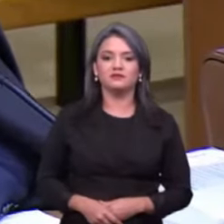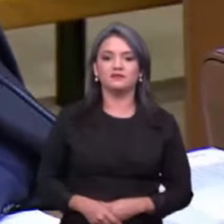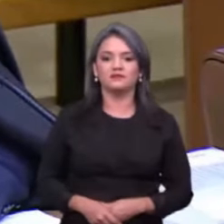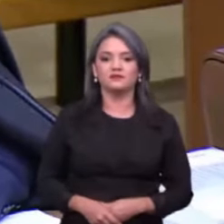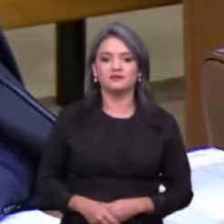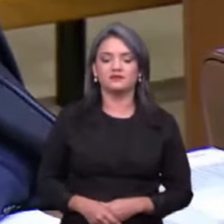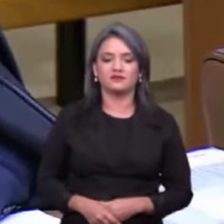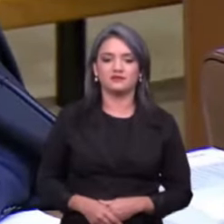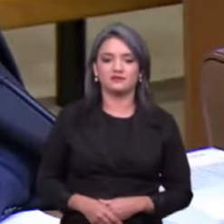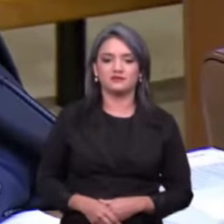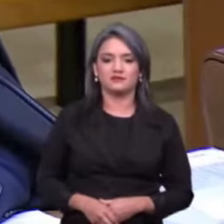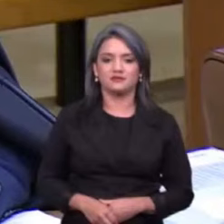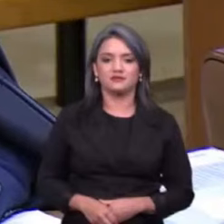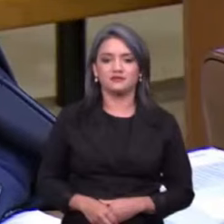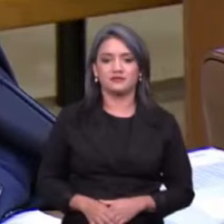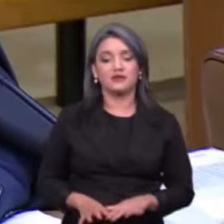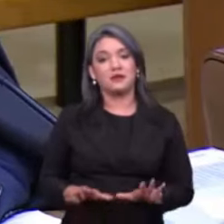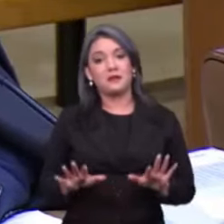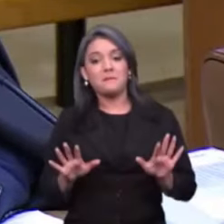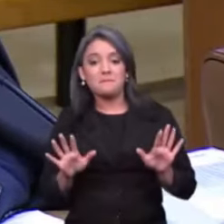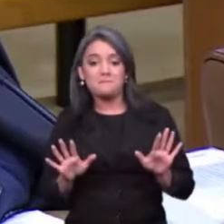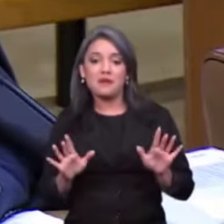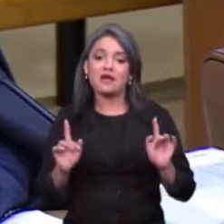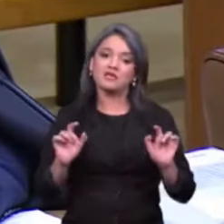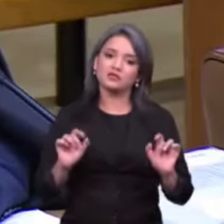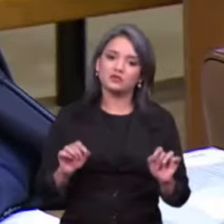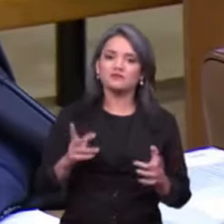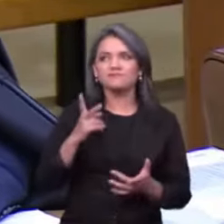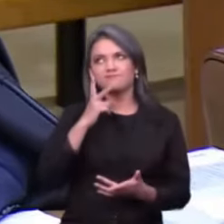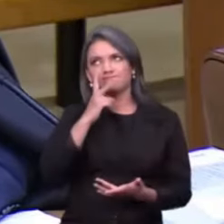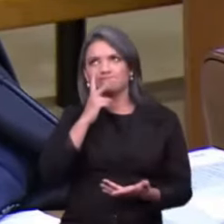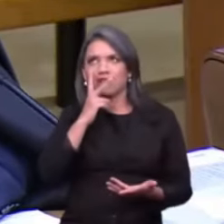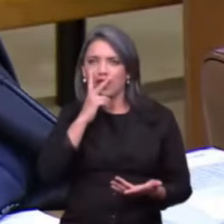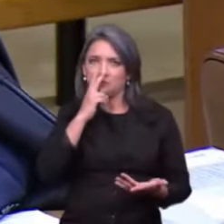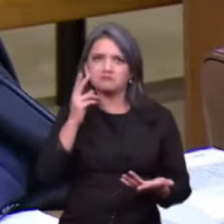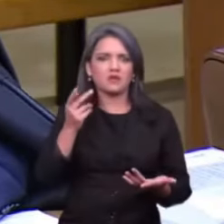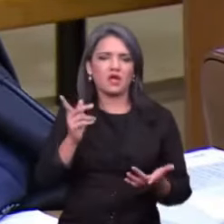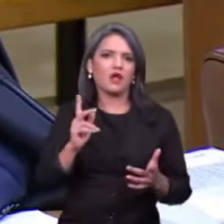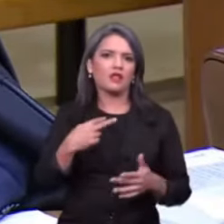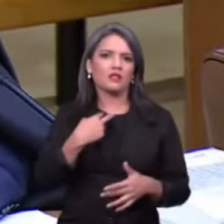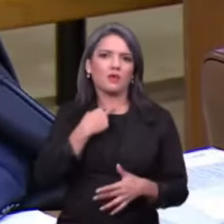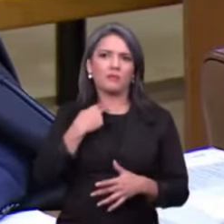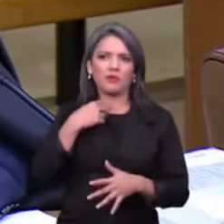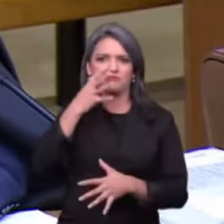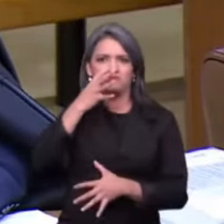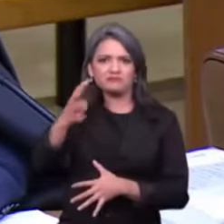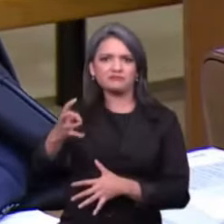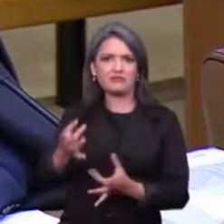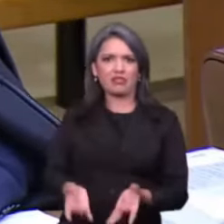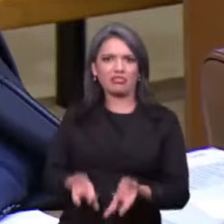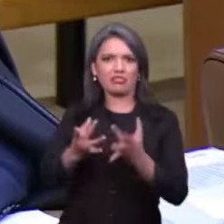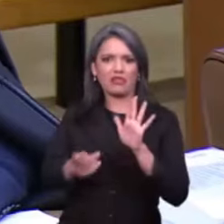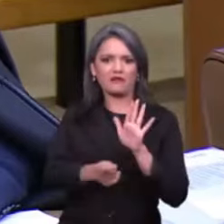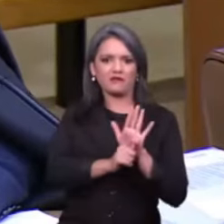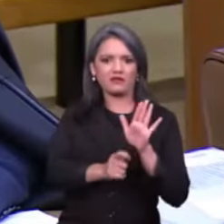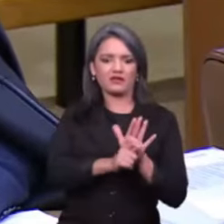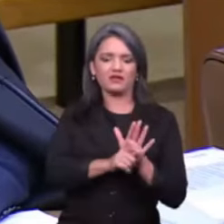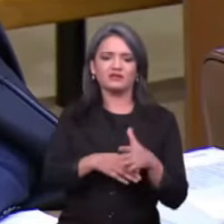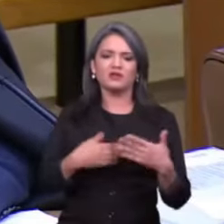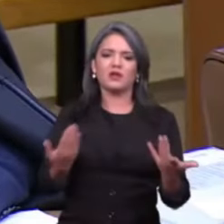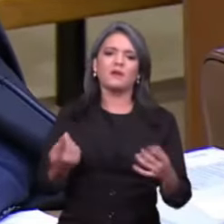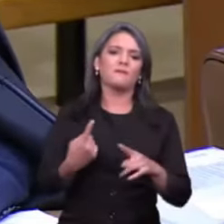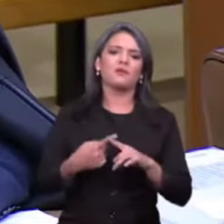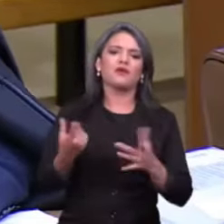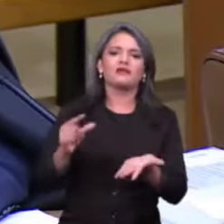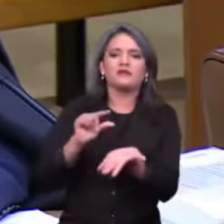Mas considero razoável que ele não seja imputado como traficante. Normalmente os papeletes são aí, a